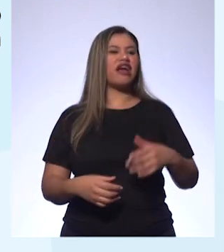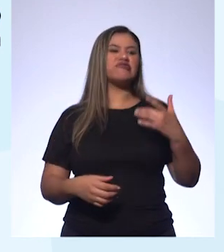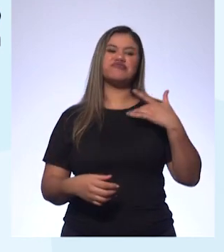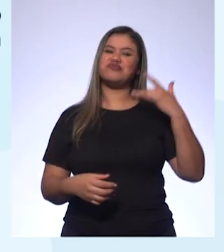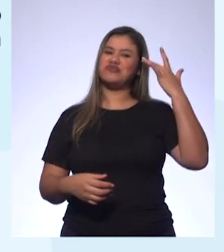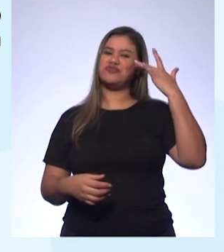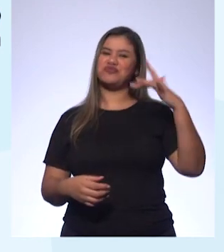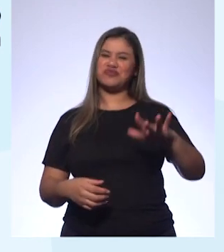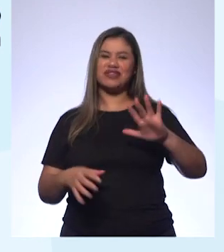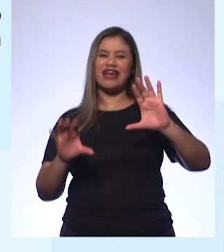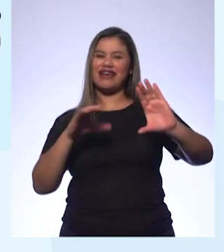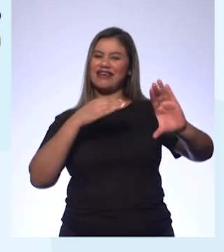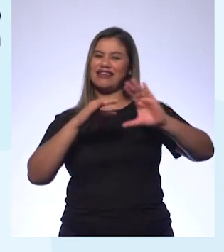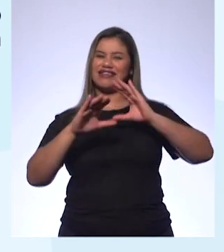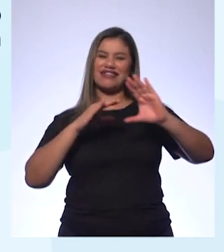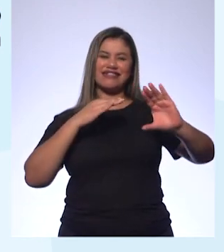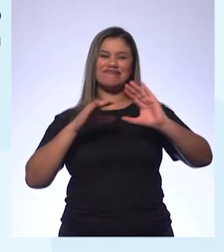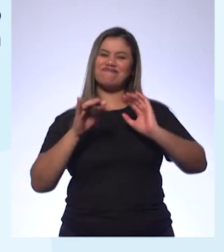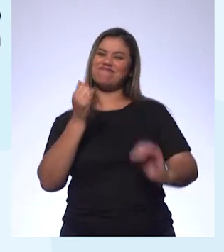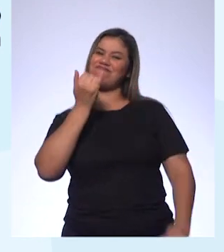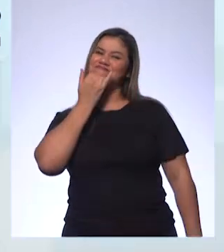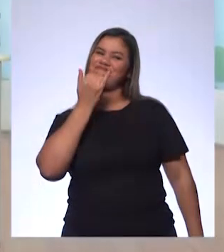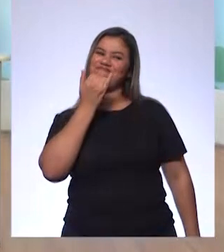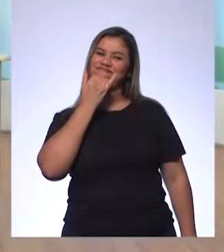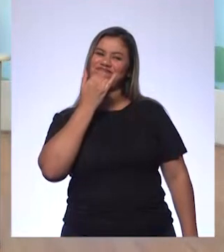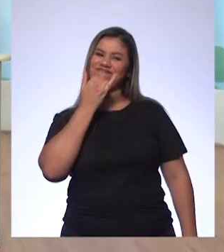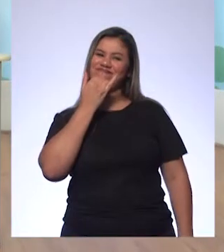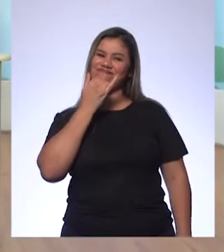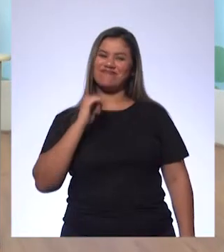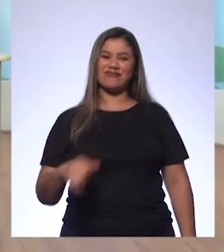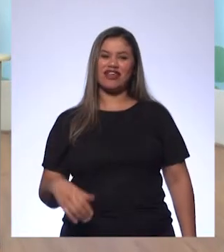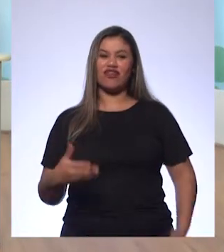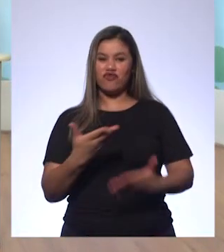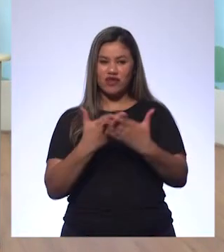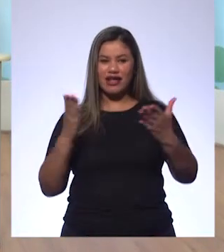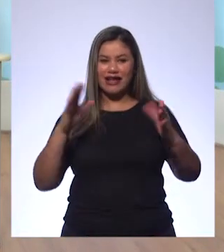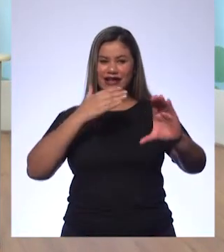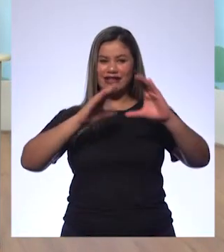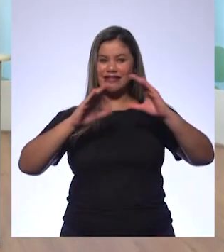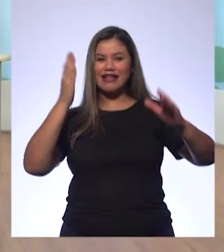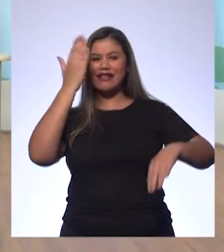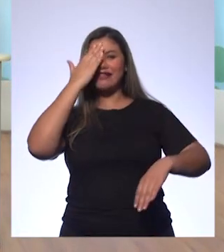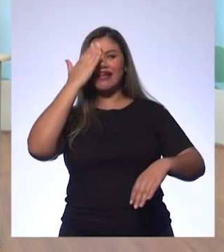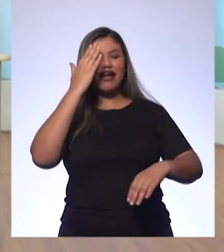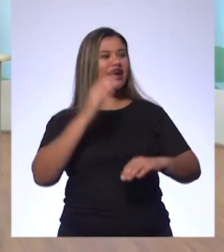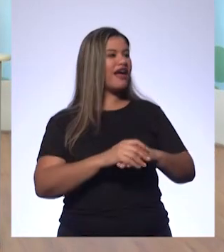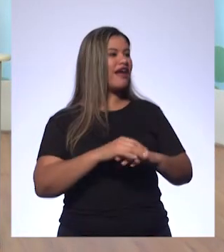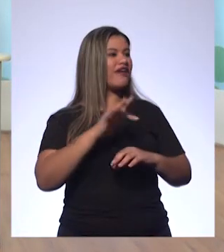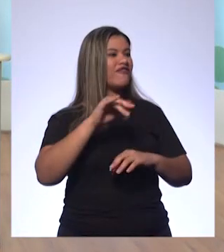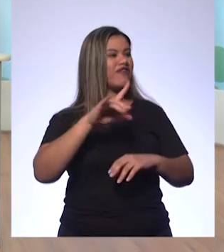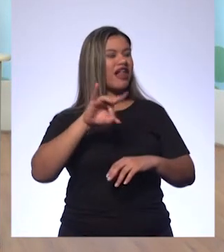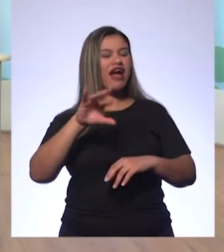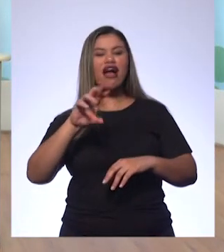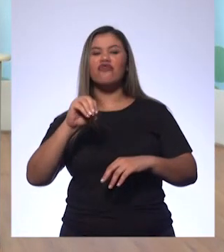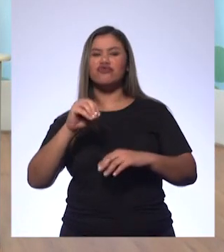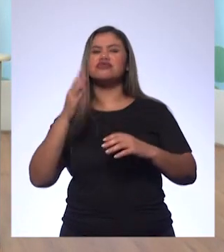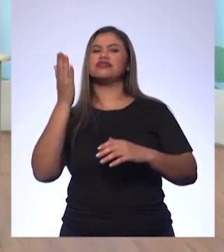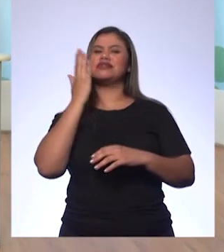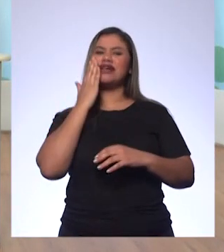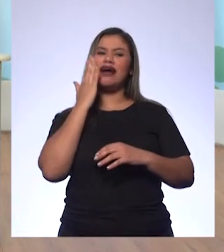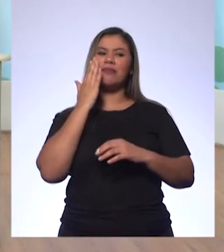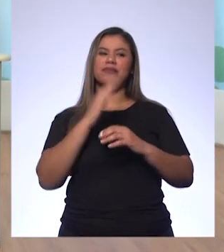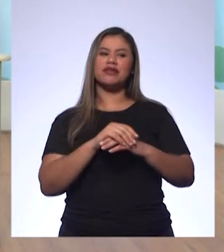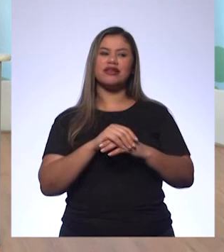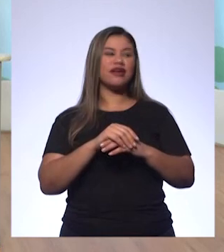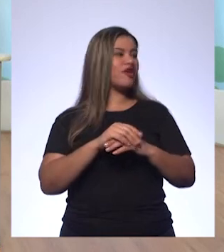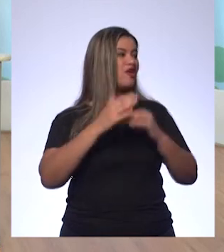Olha, Andréia sabe cantar. Não sei cantar. Jamais. Alguém do estúdio sabe cantar? Cadê o Flávio? O Flávio ia saber cantar, né? O